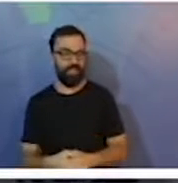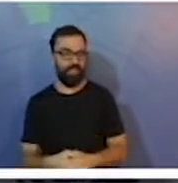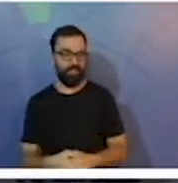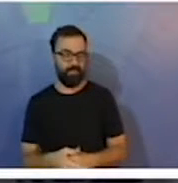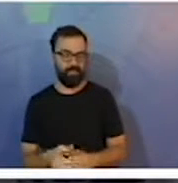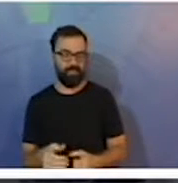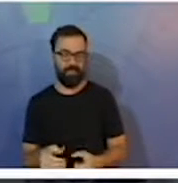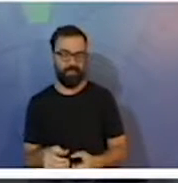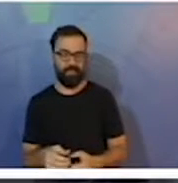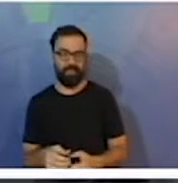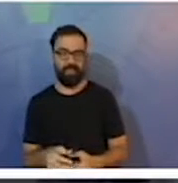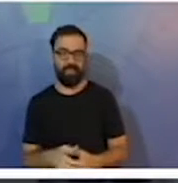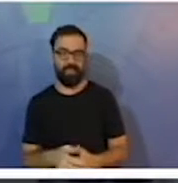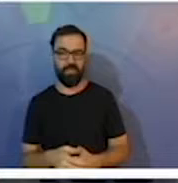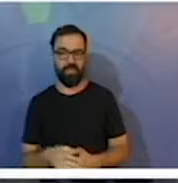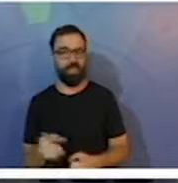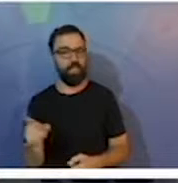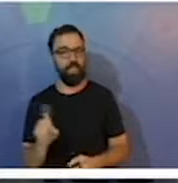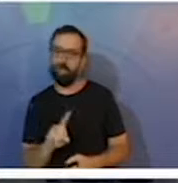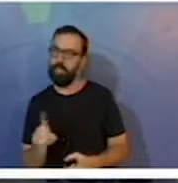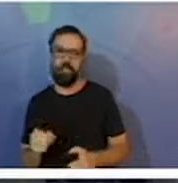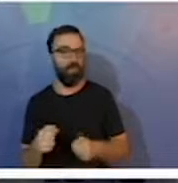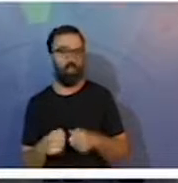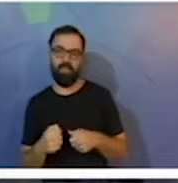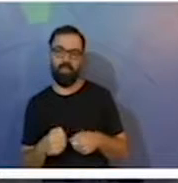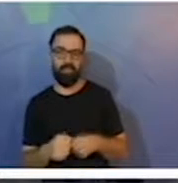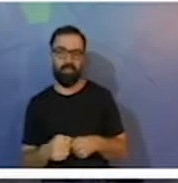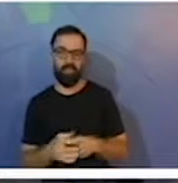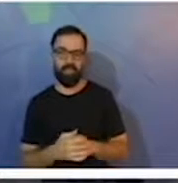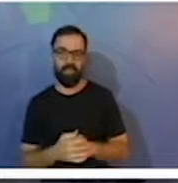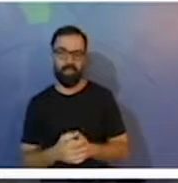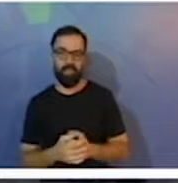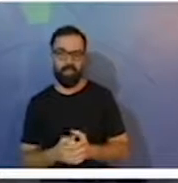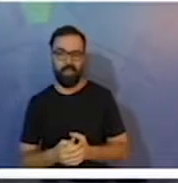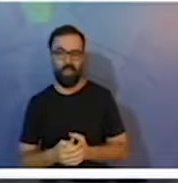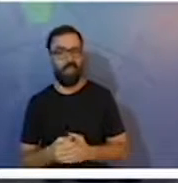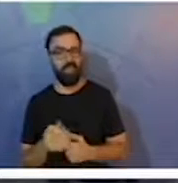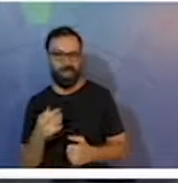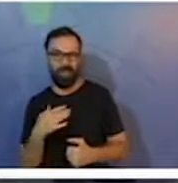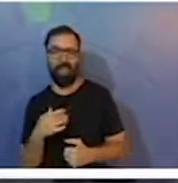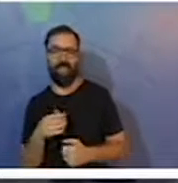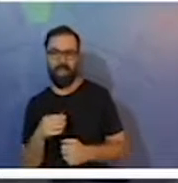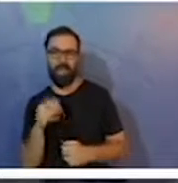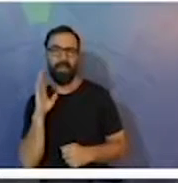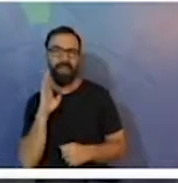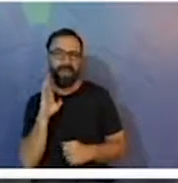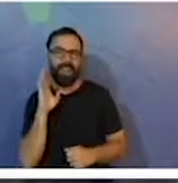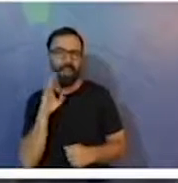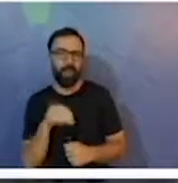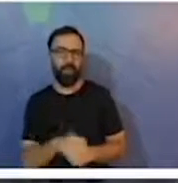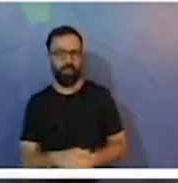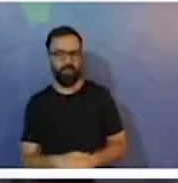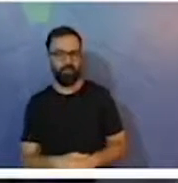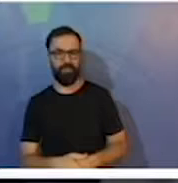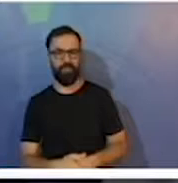62 vocês não irão fazer isso você é bonzinho